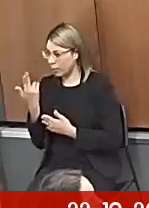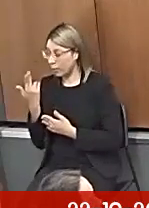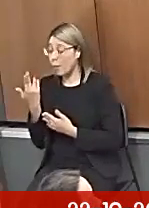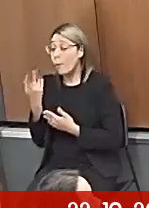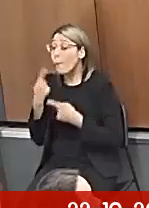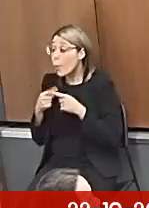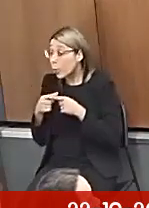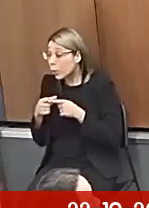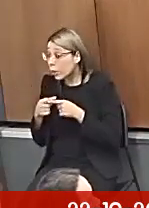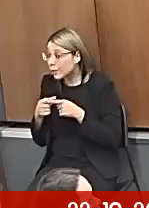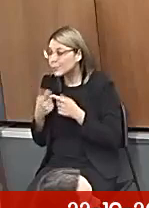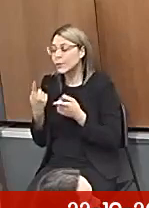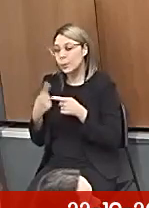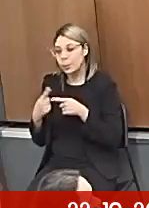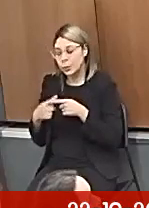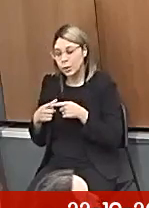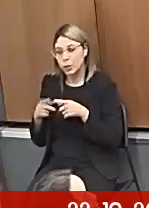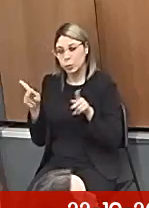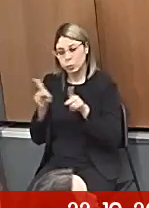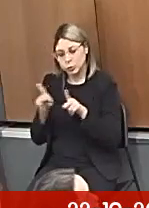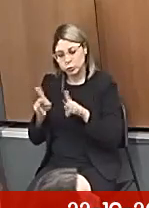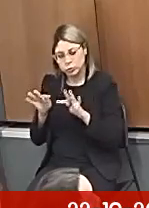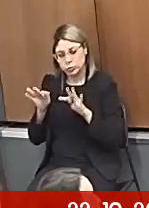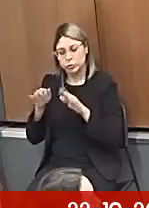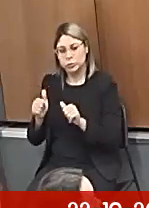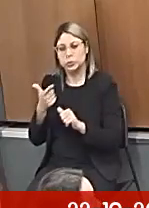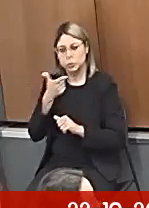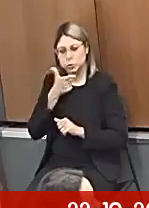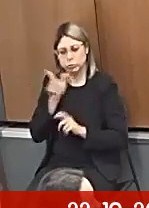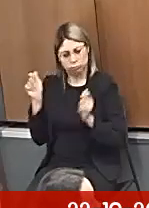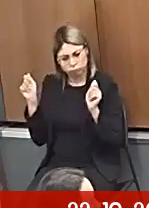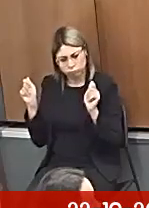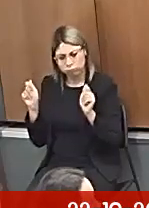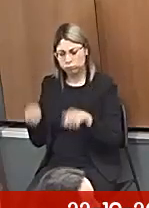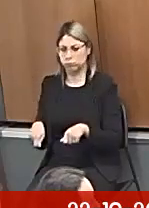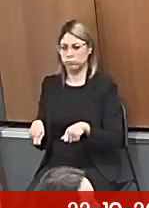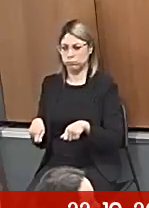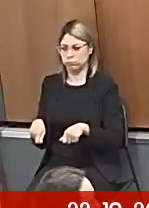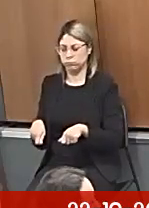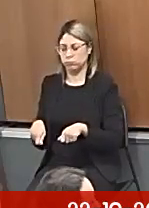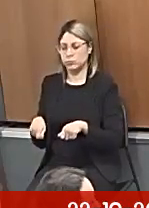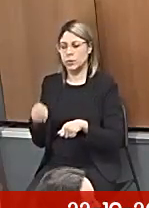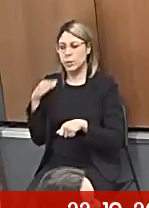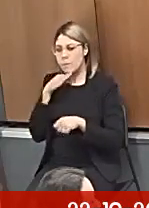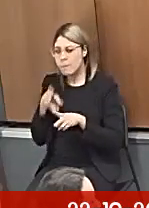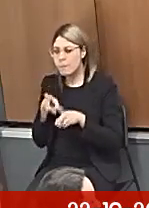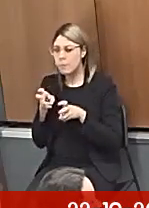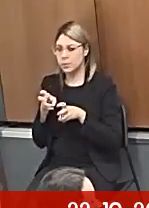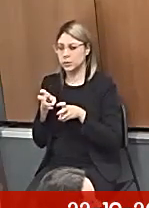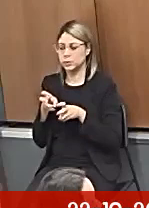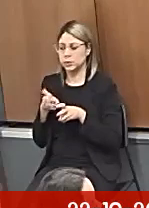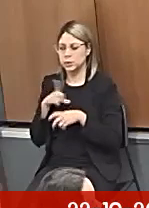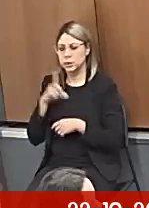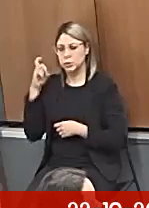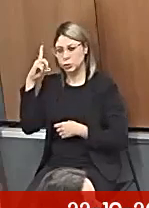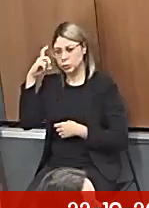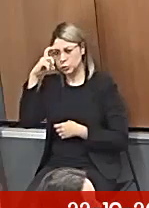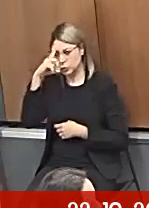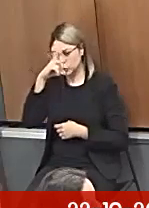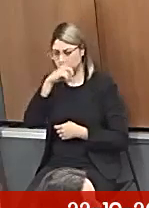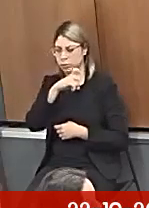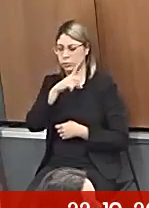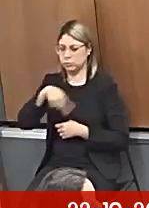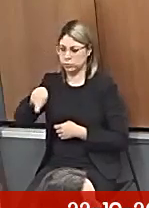que o nosso professorado tivesse competência para perceber as dificuldades